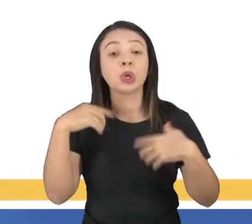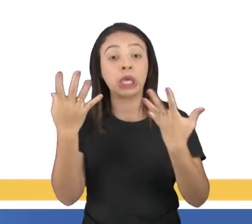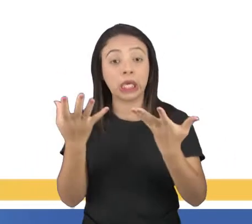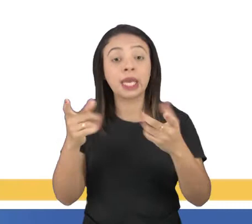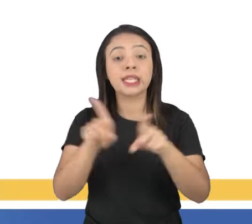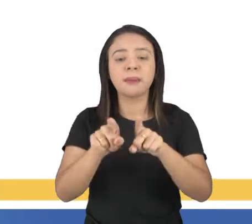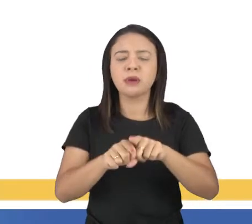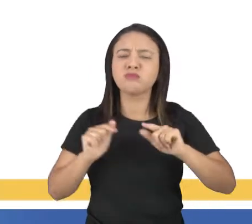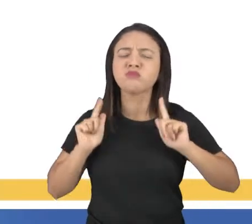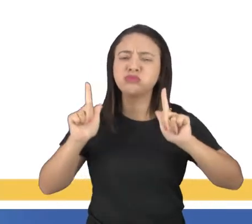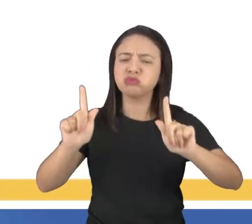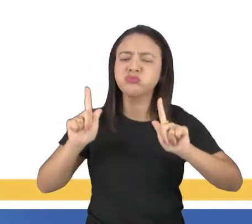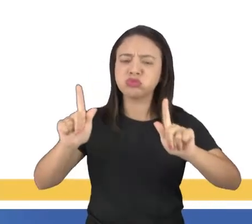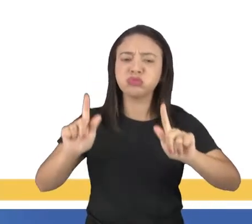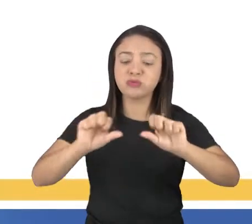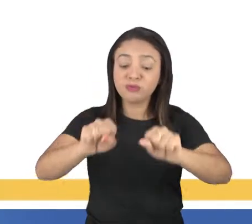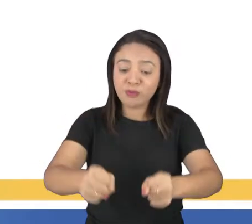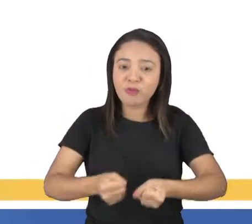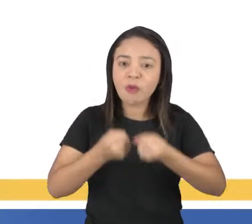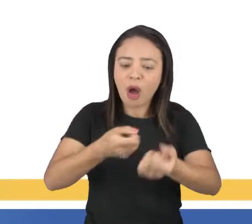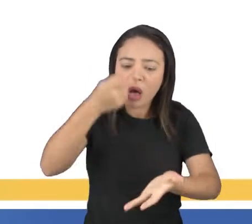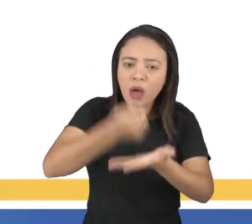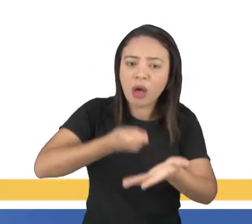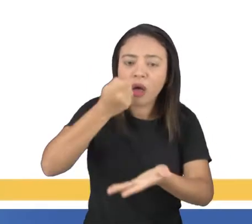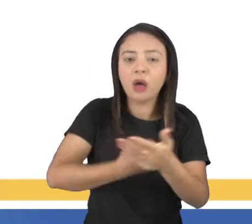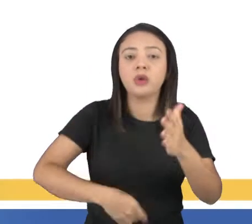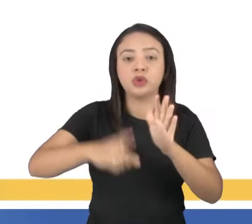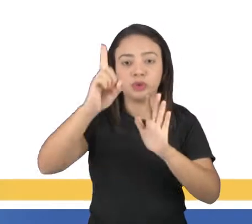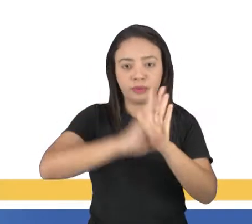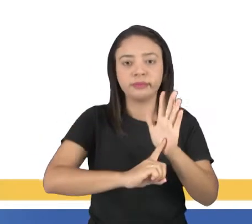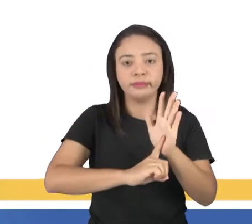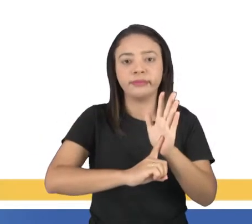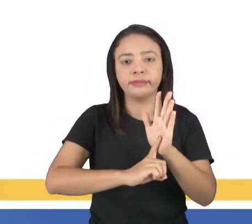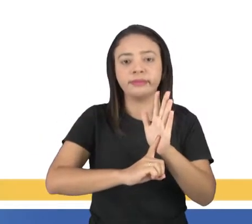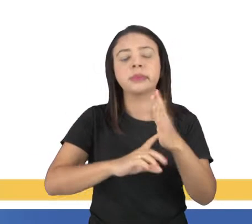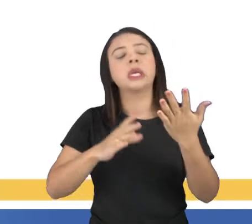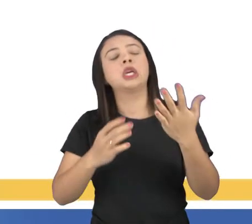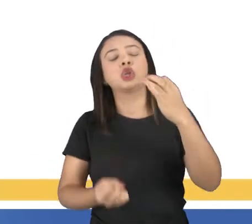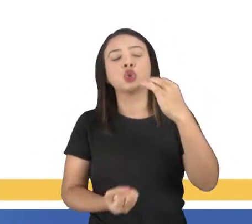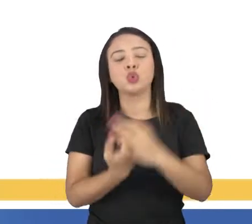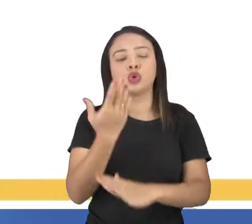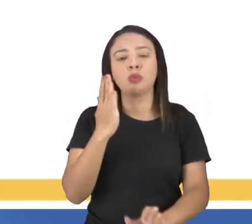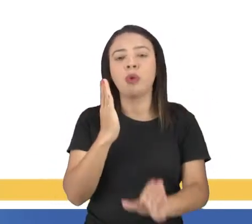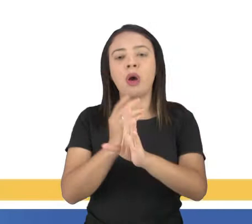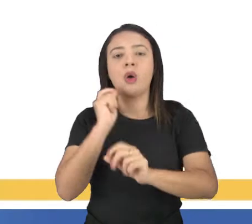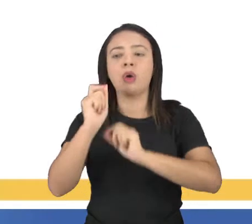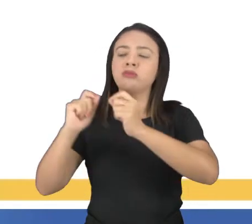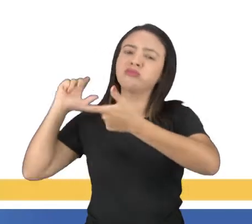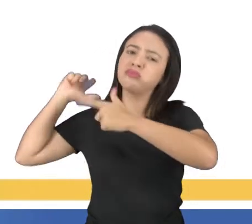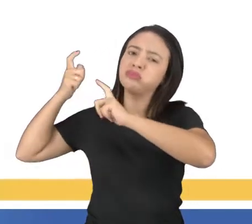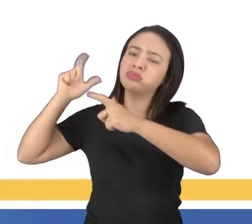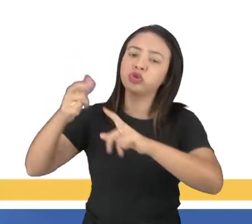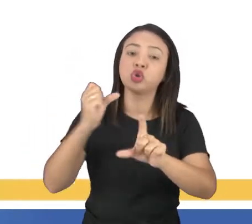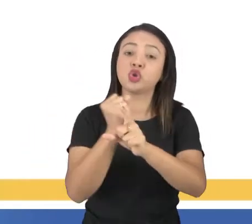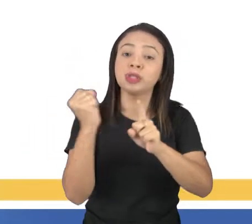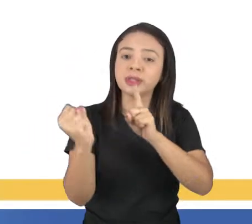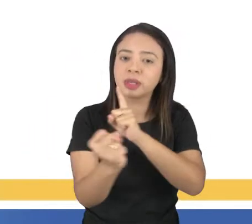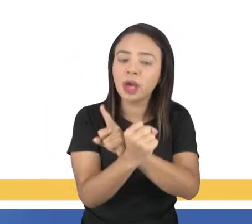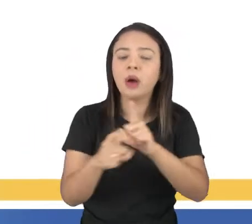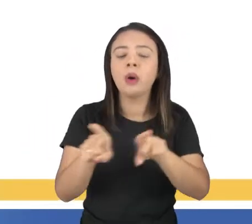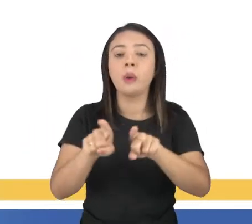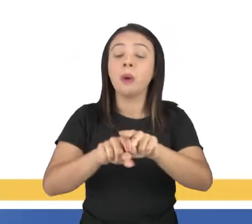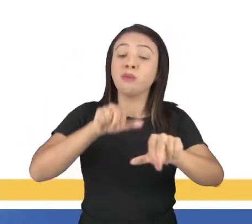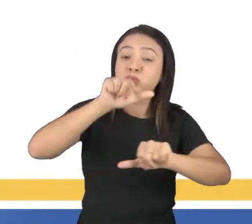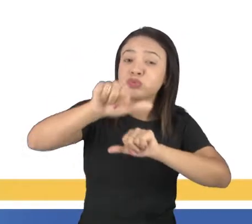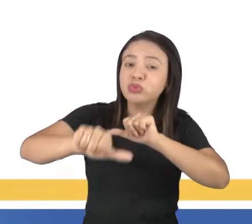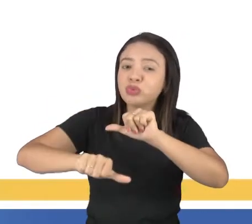seus direitos. São fenômenos históricos que resultam de lutas sociais que vão transformando e introduzindo